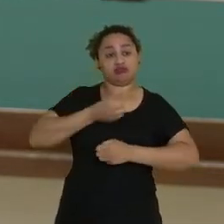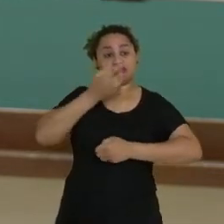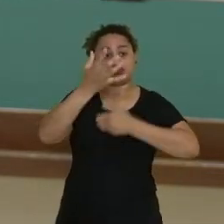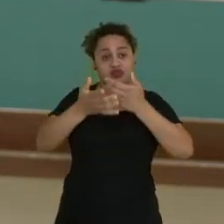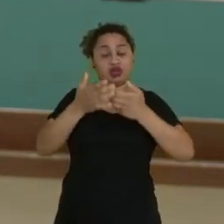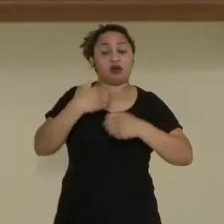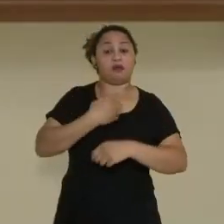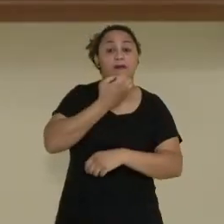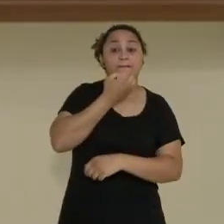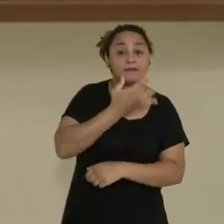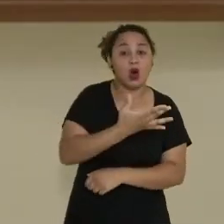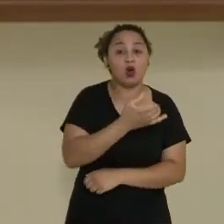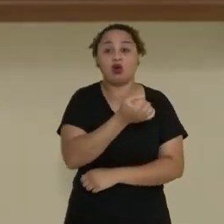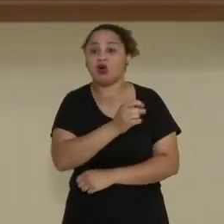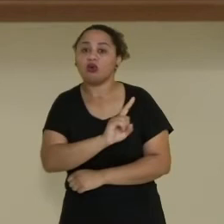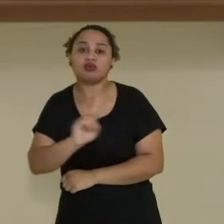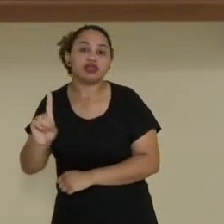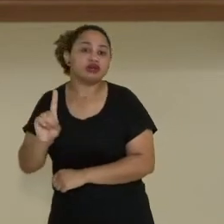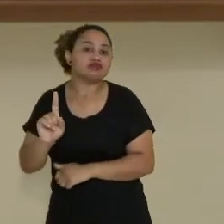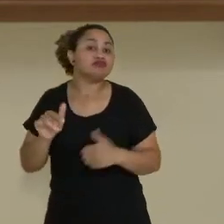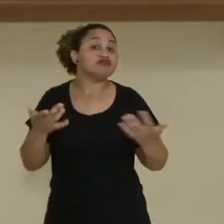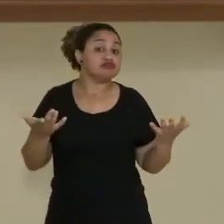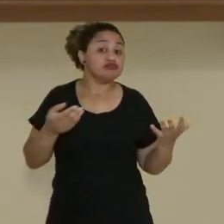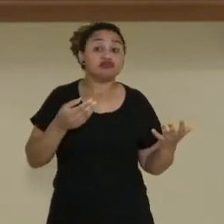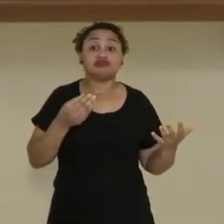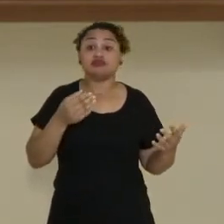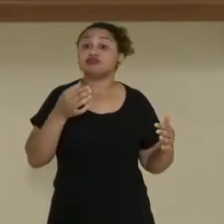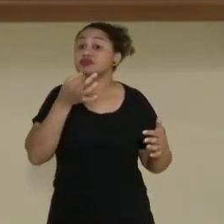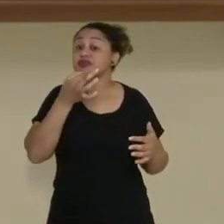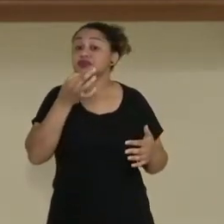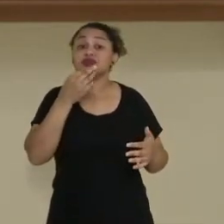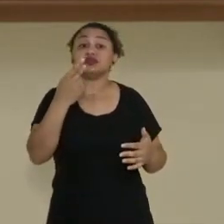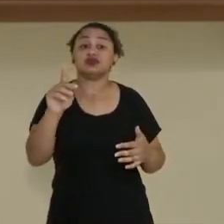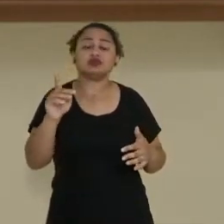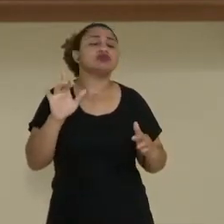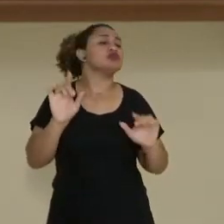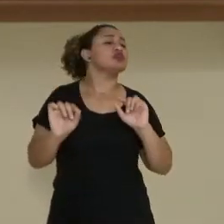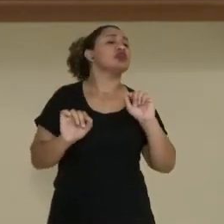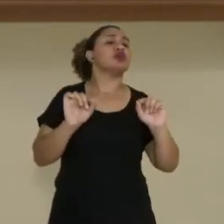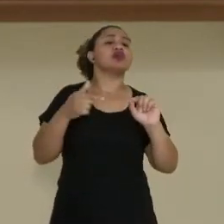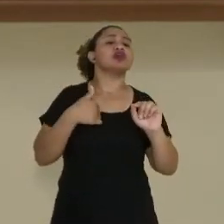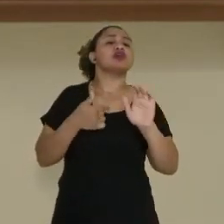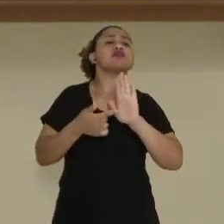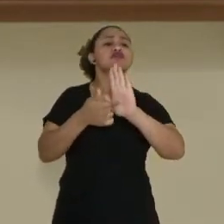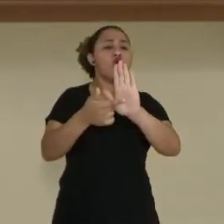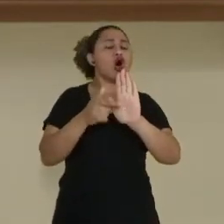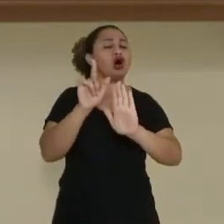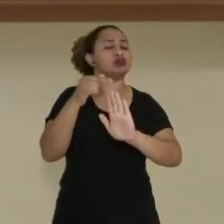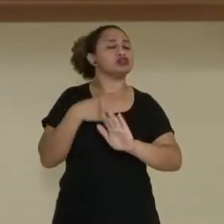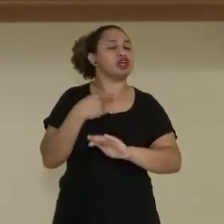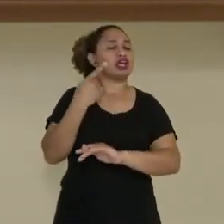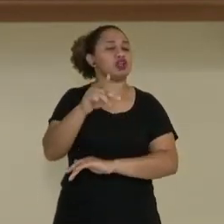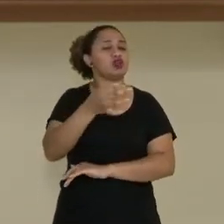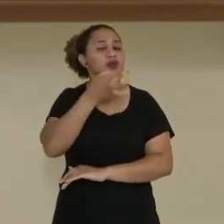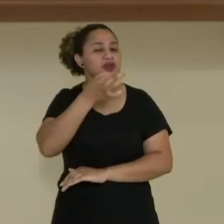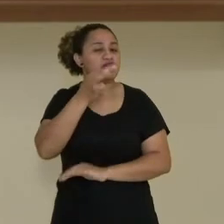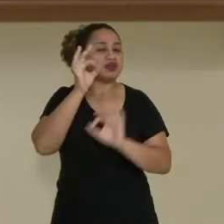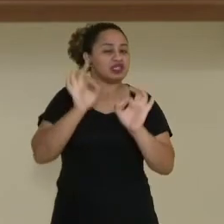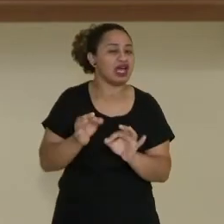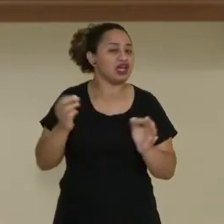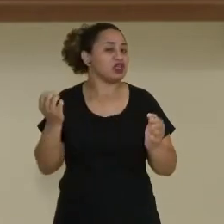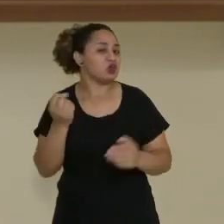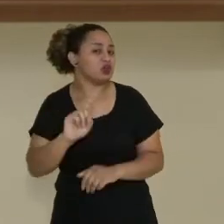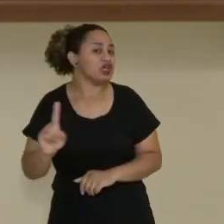foi positiva ou não? O que vocês acham? E quais são as pistas de que sua dedução é